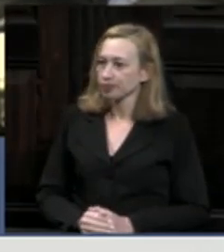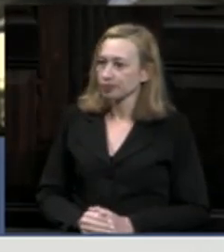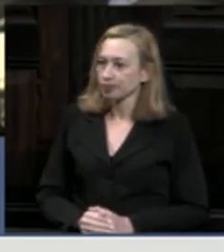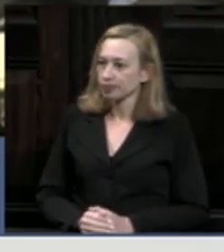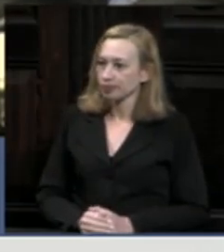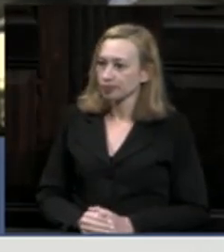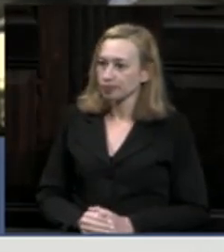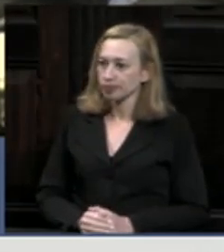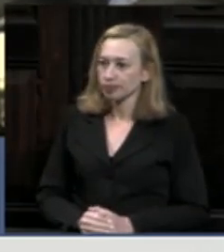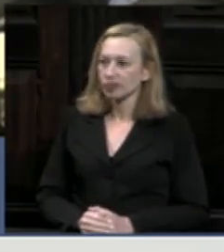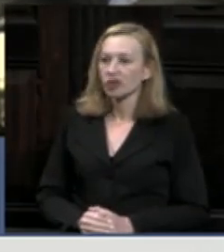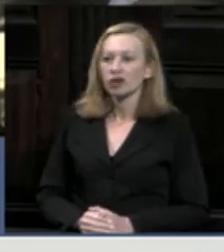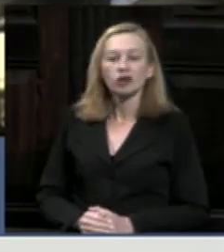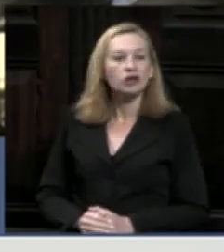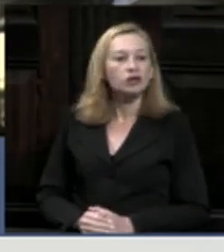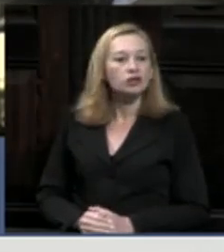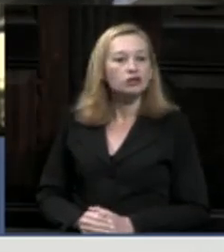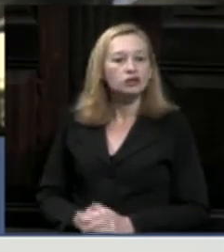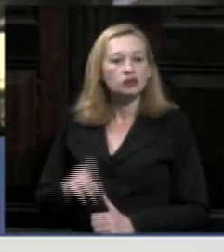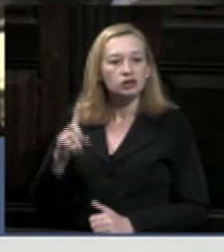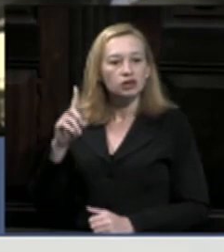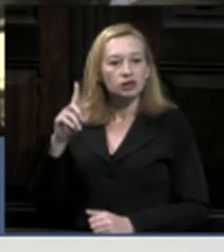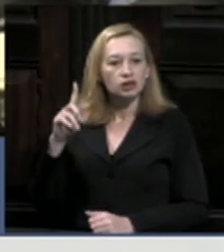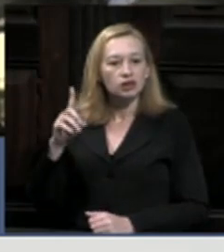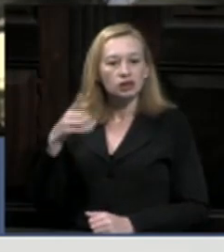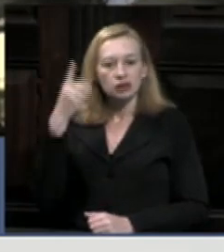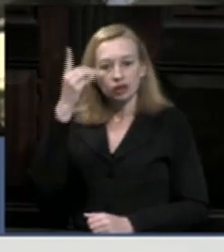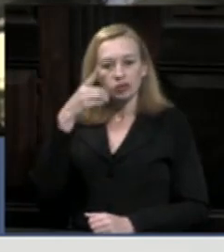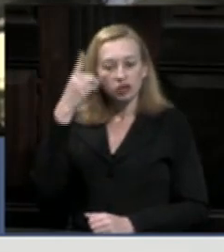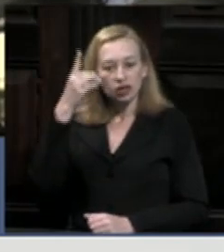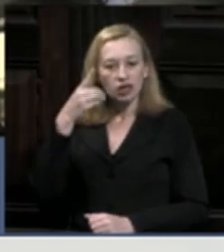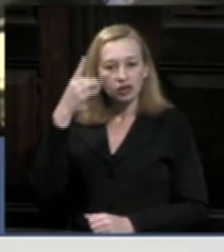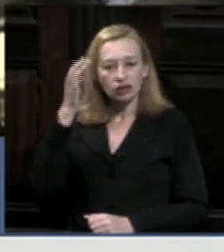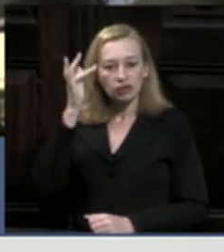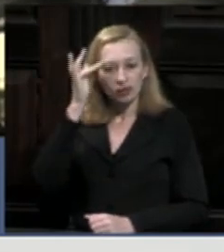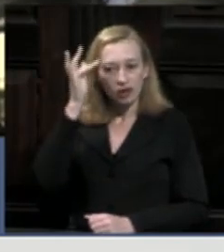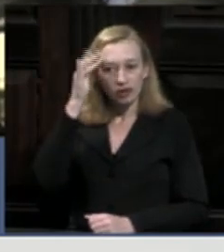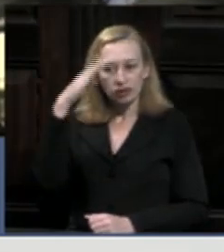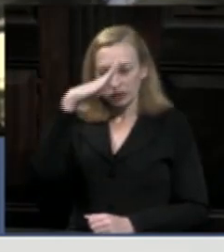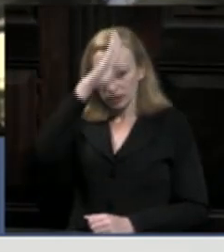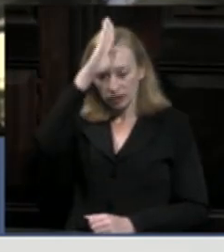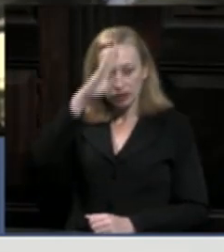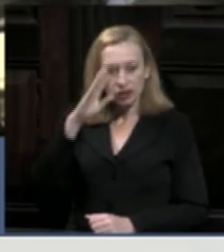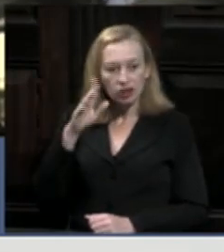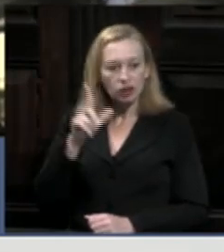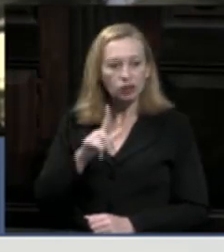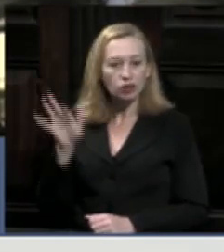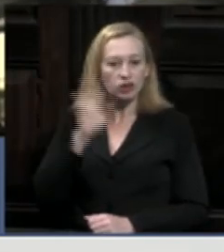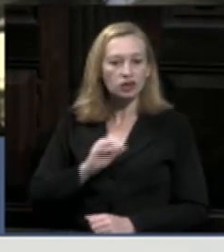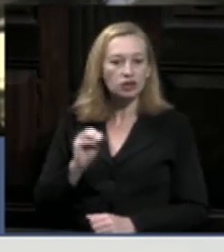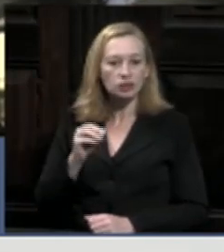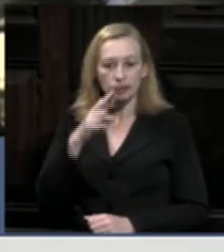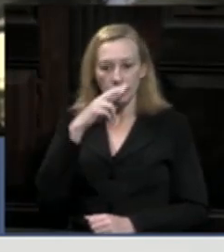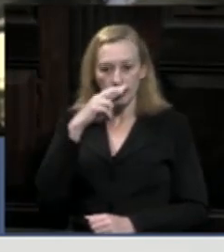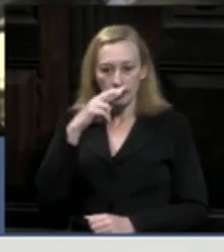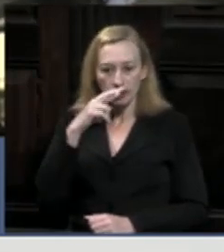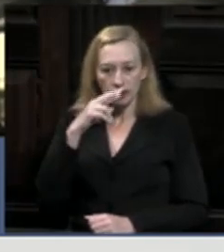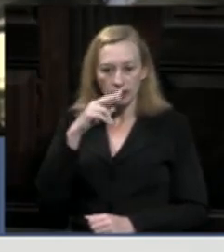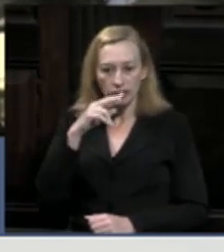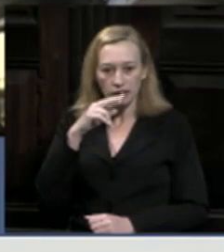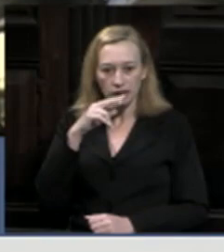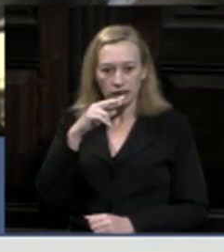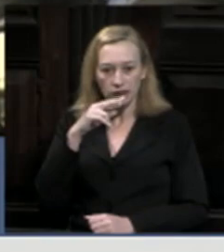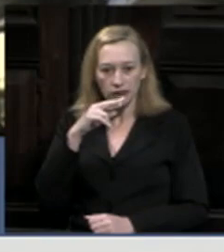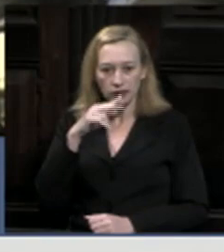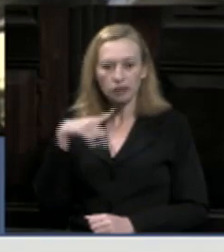para declaração de voto clube seraphim seguida carlos schimin luiz paulo não votou não votou o final de agosto